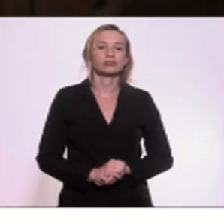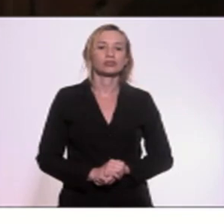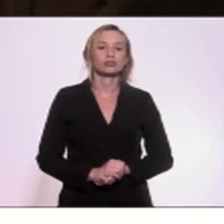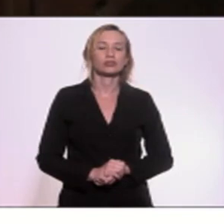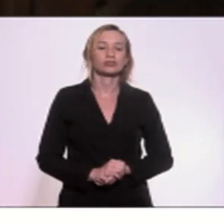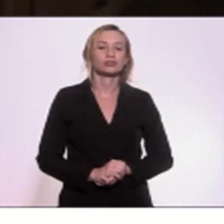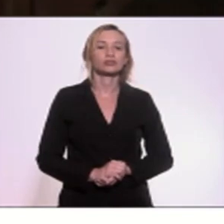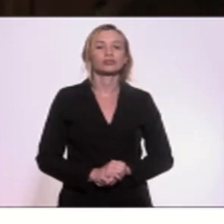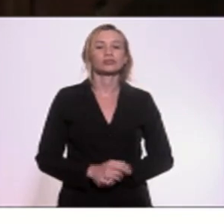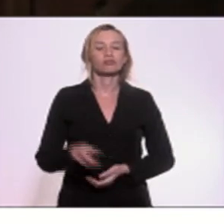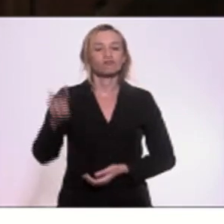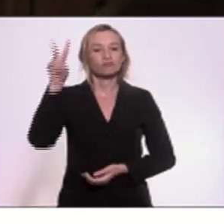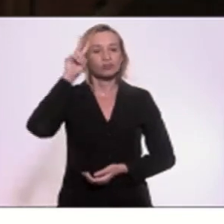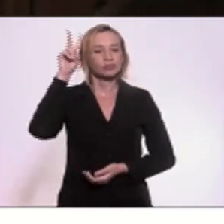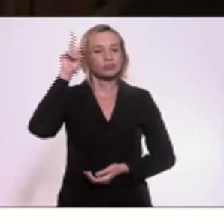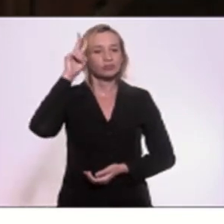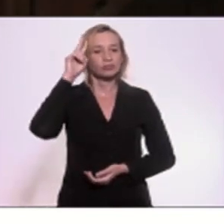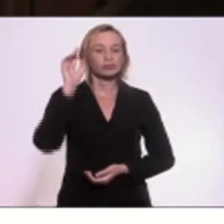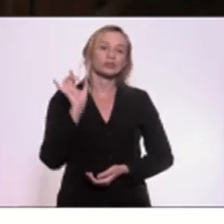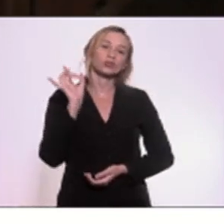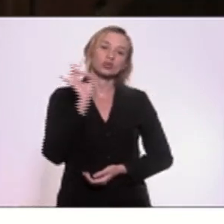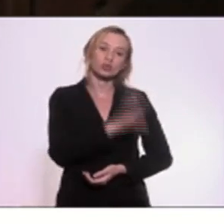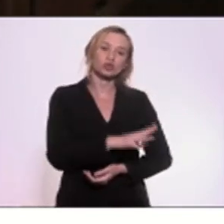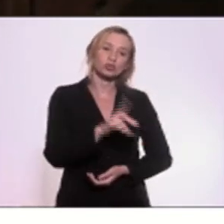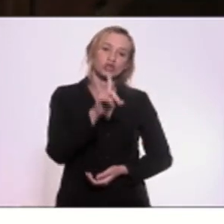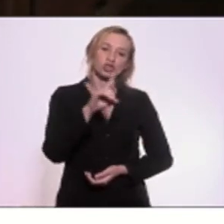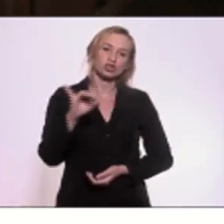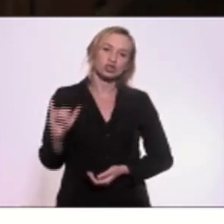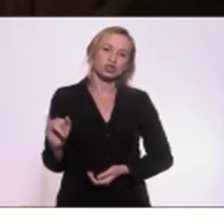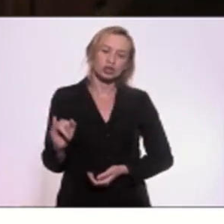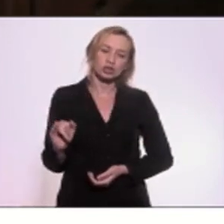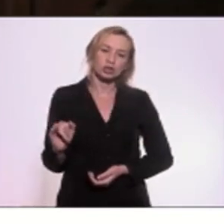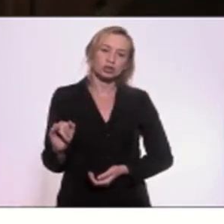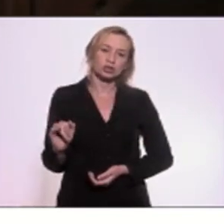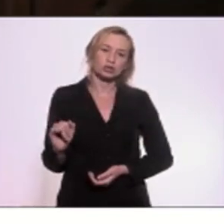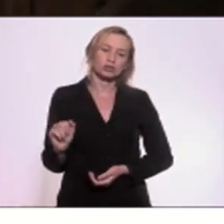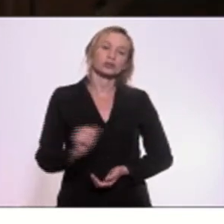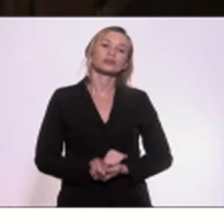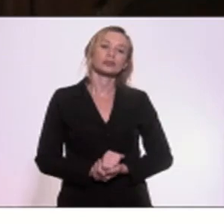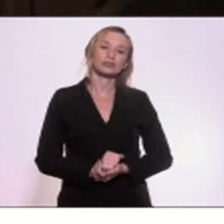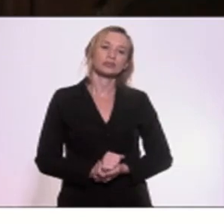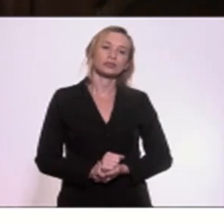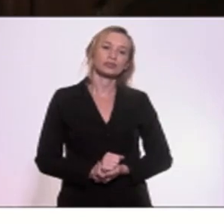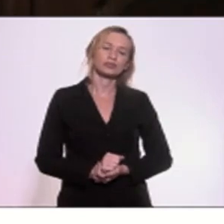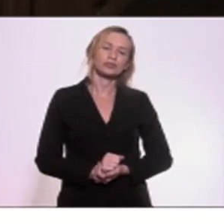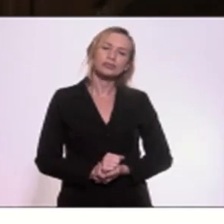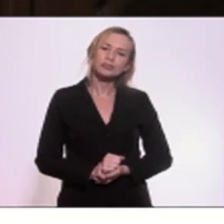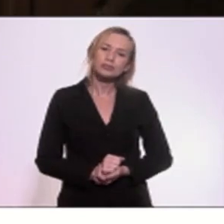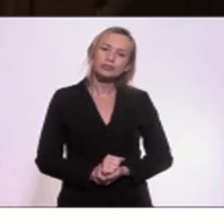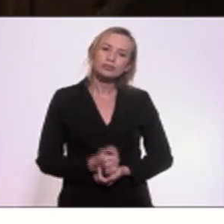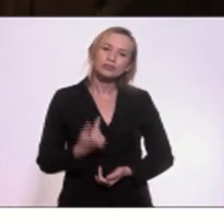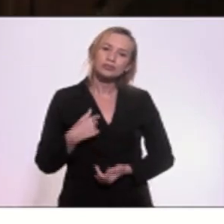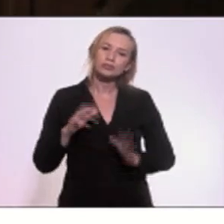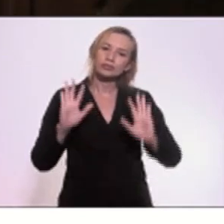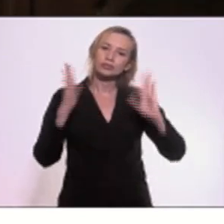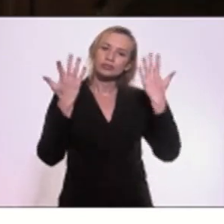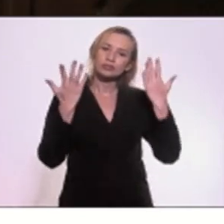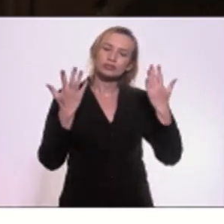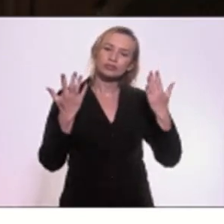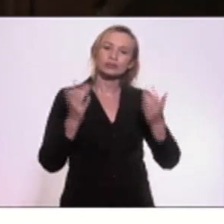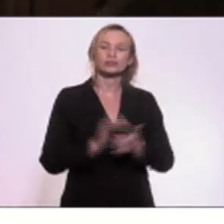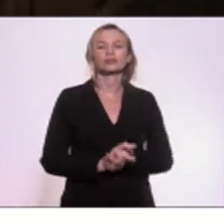Esta segunda-feira, última, dia 11, eu participei de um evento promovido